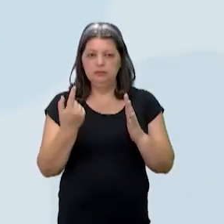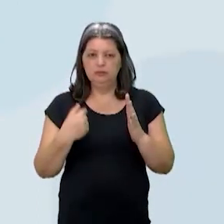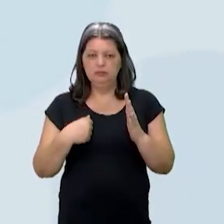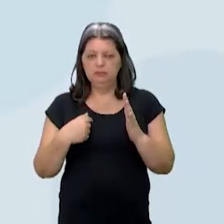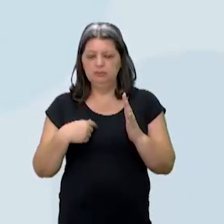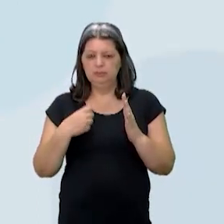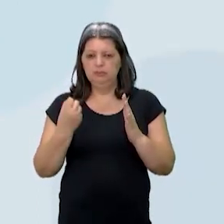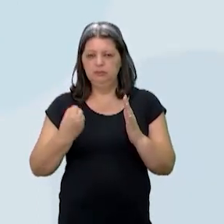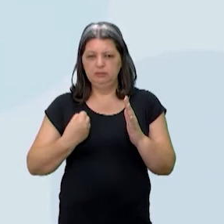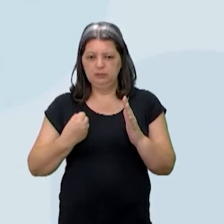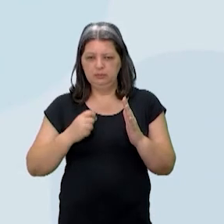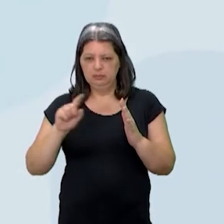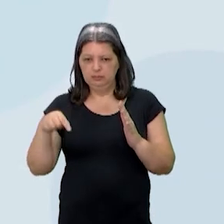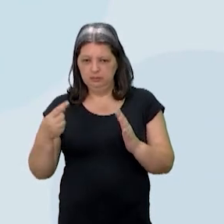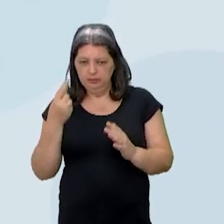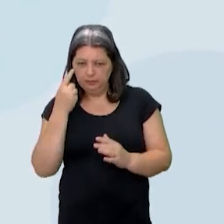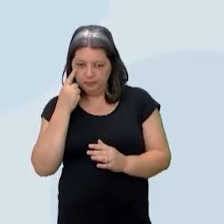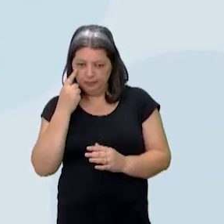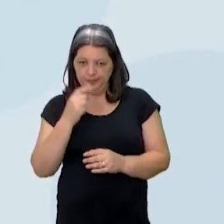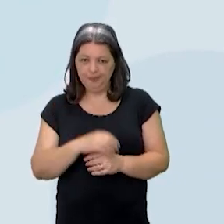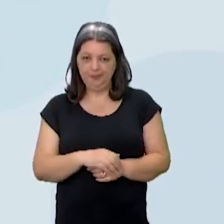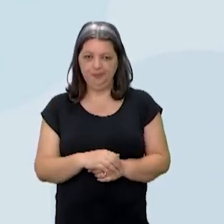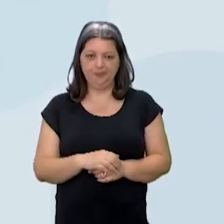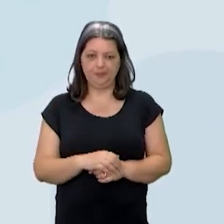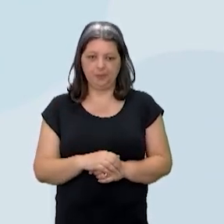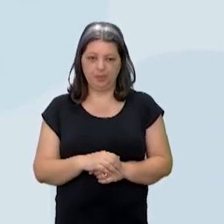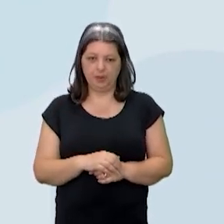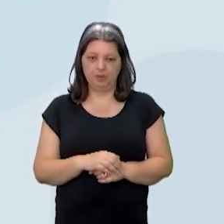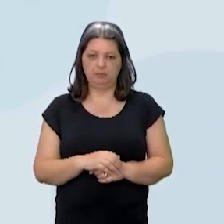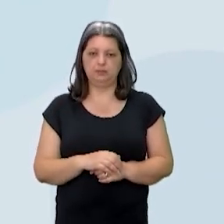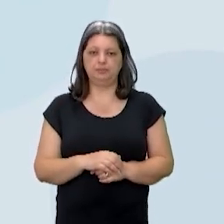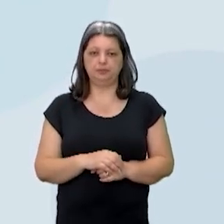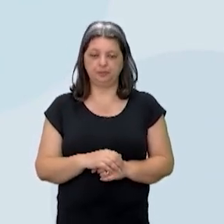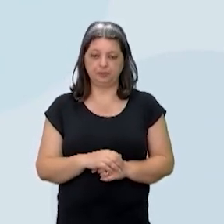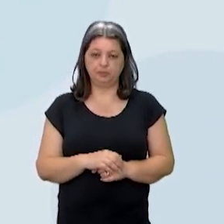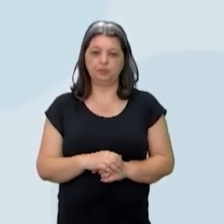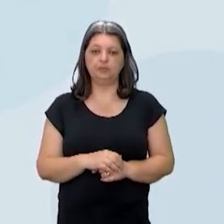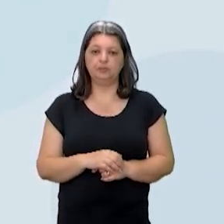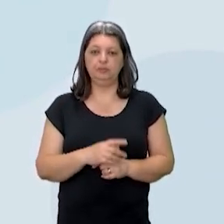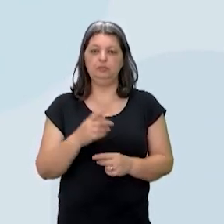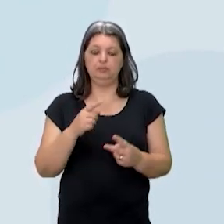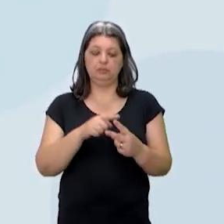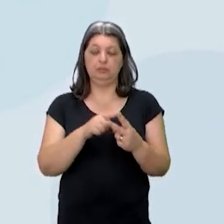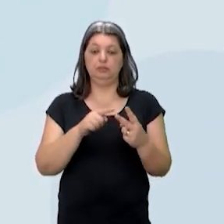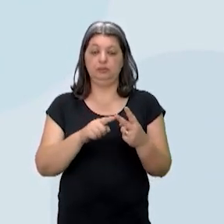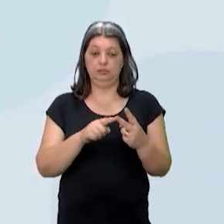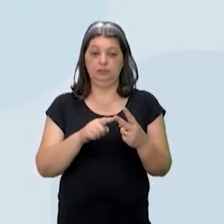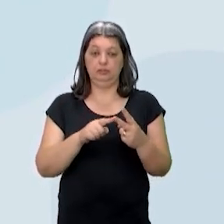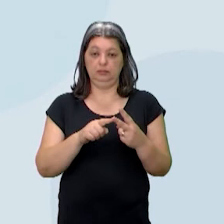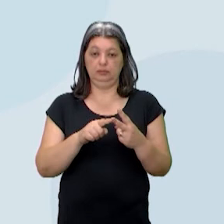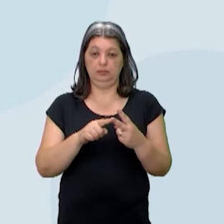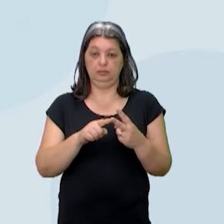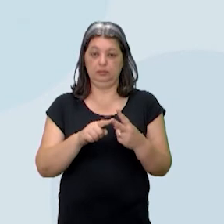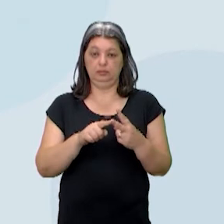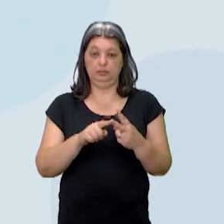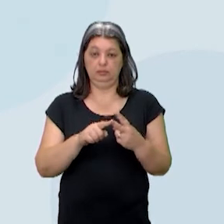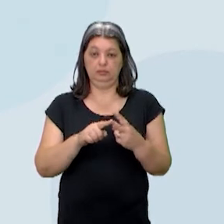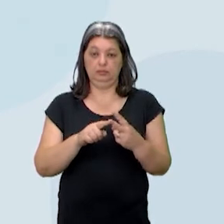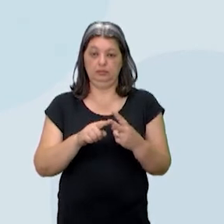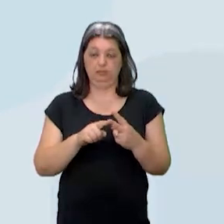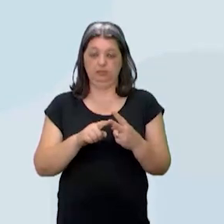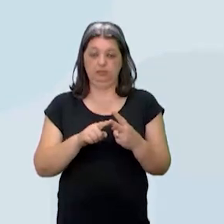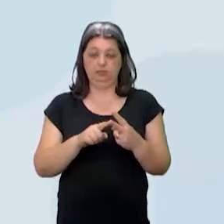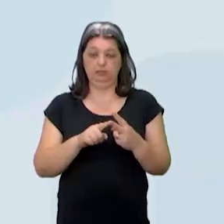números depois da vírgula aqui. Então, eu conto, ó, décimos e centésimos, são 2 casas. Então, ó, daqui da direita